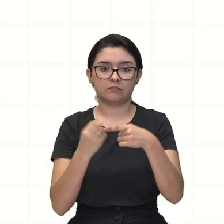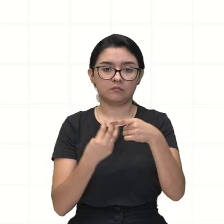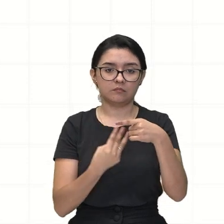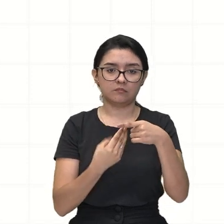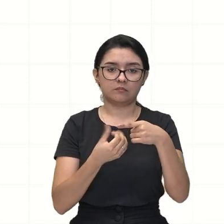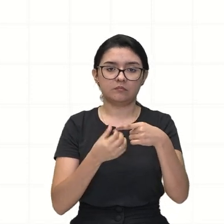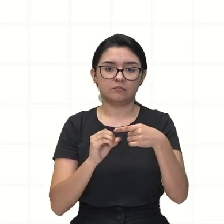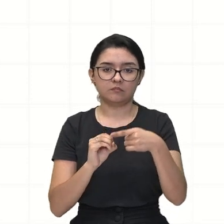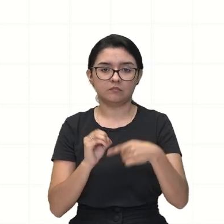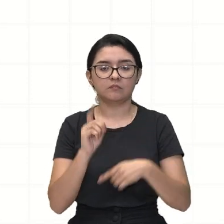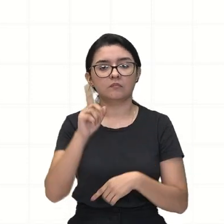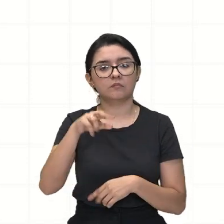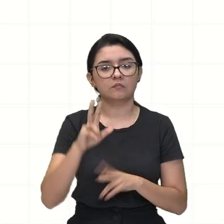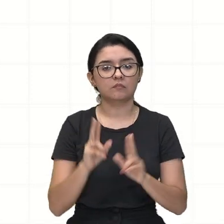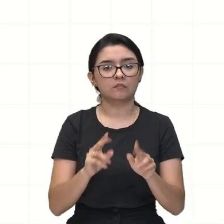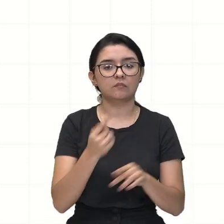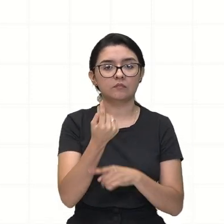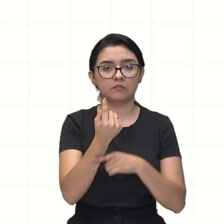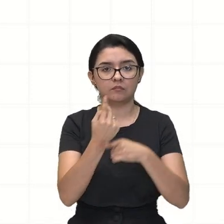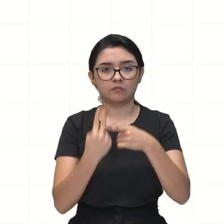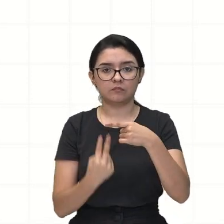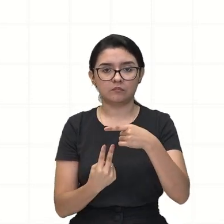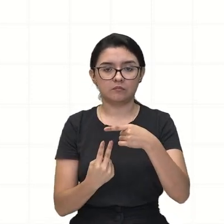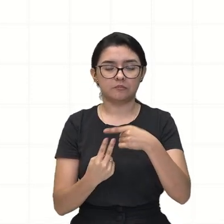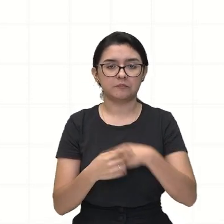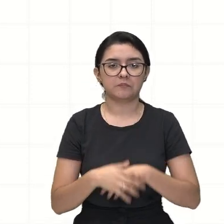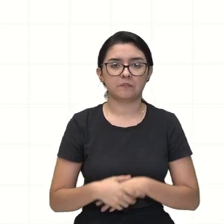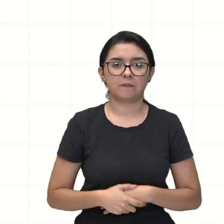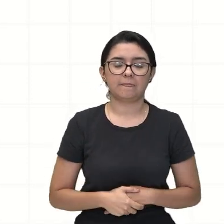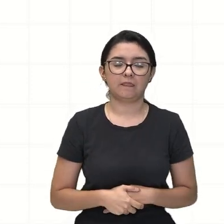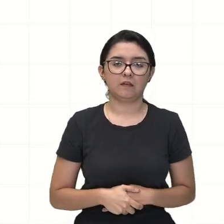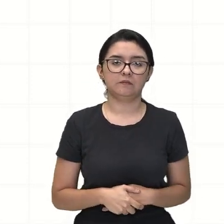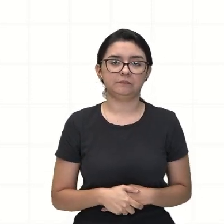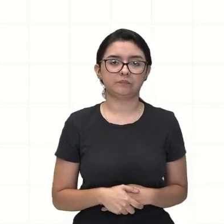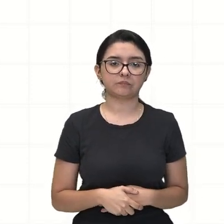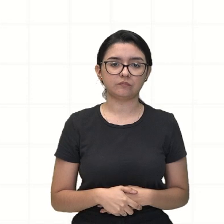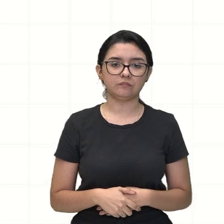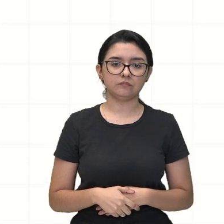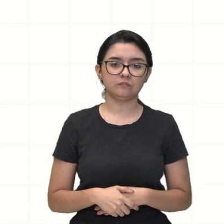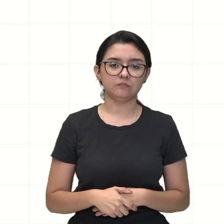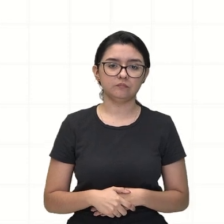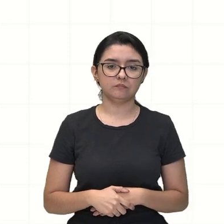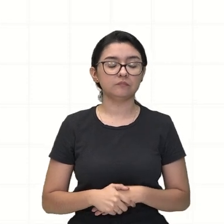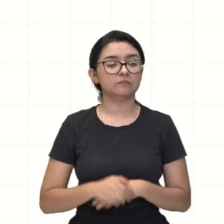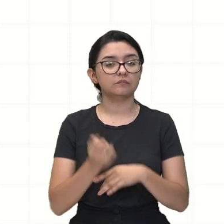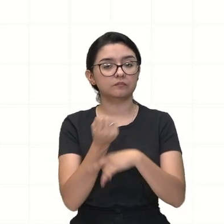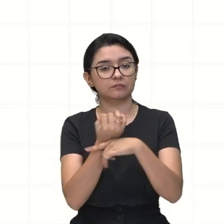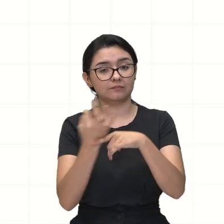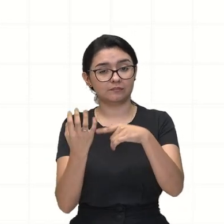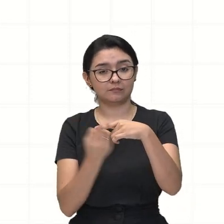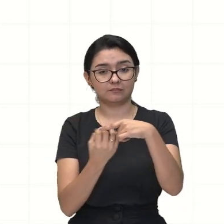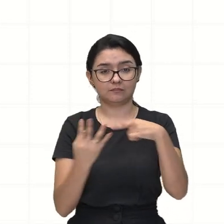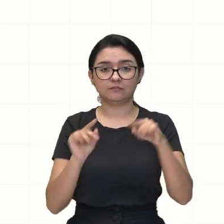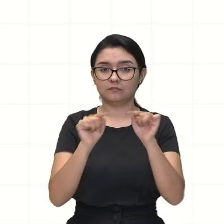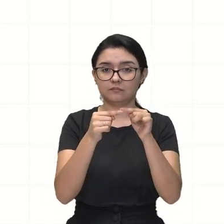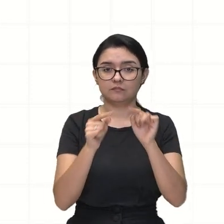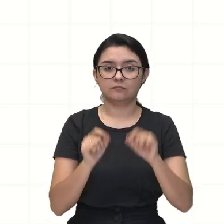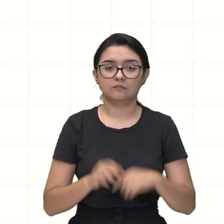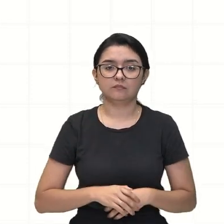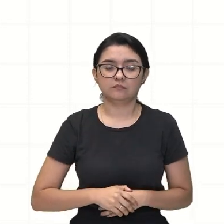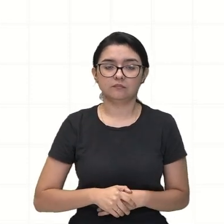é equivalente a 1/2, né? Ou seja, são frações